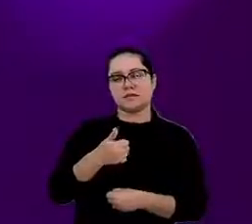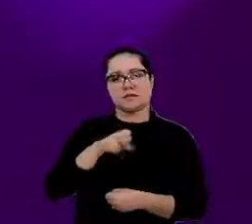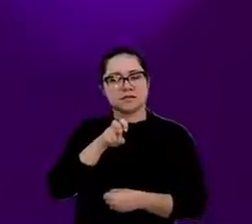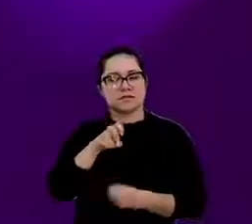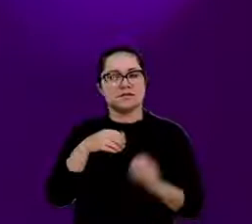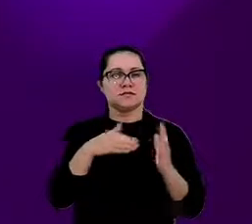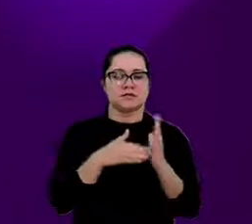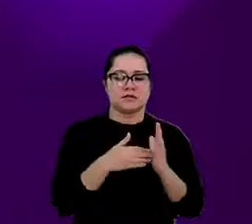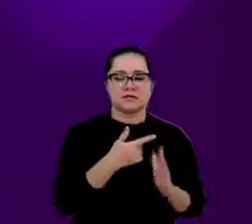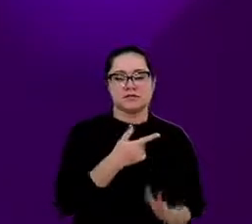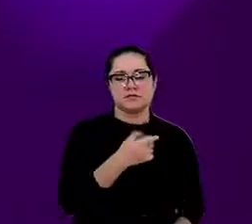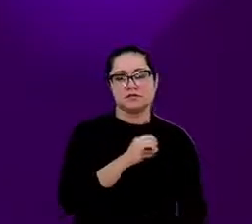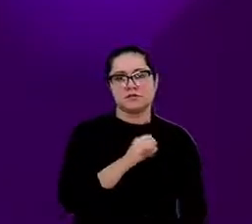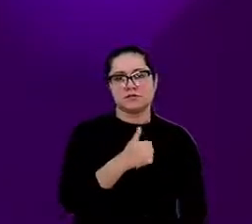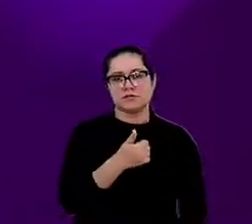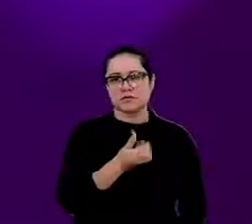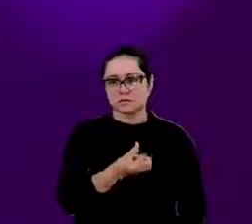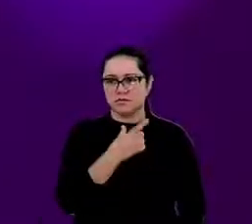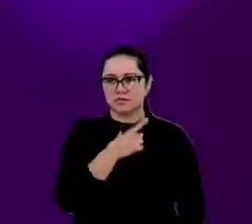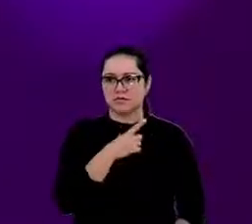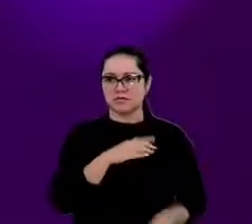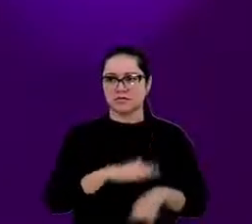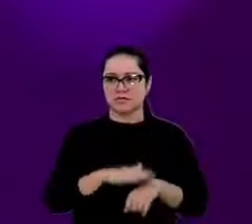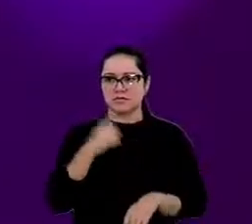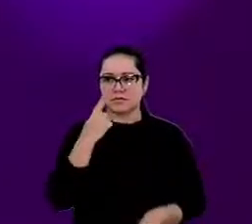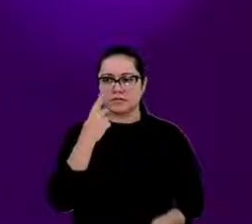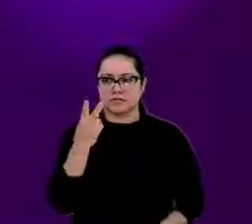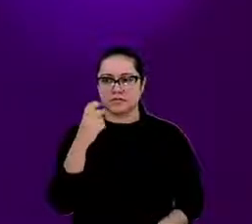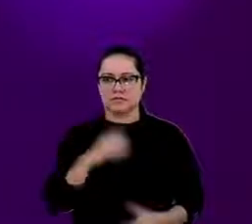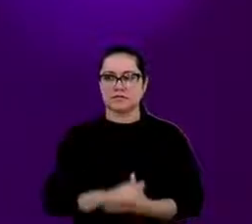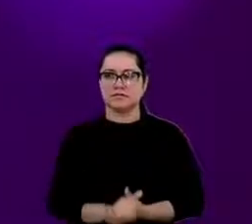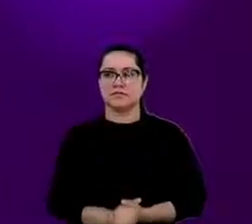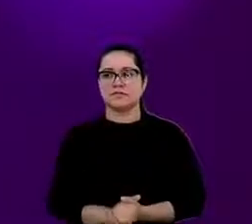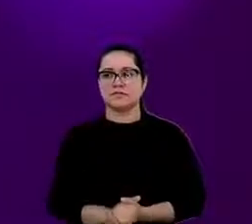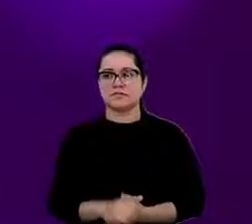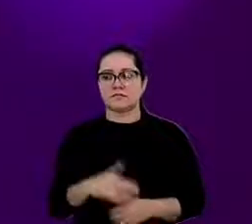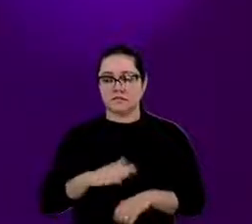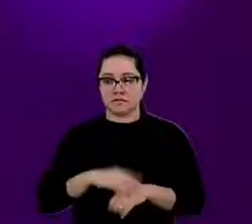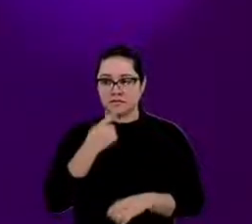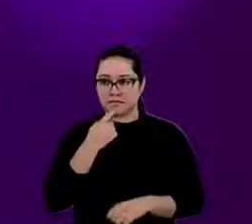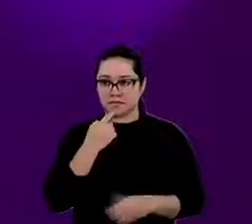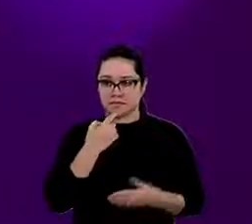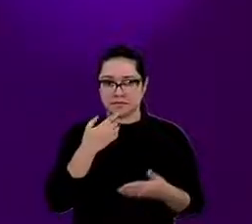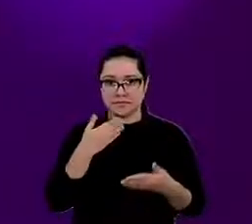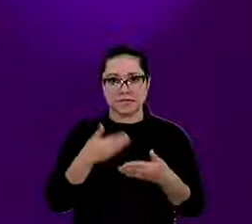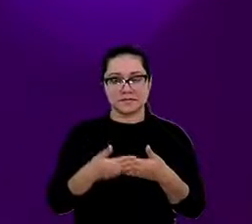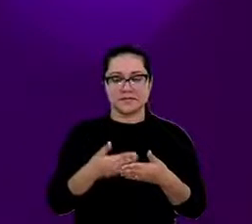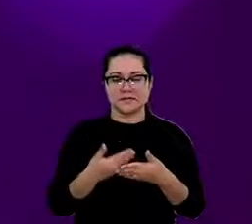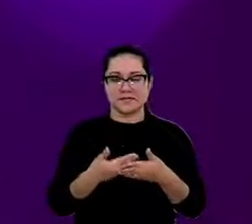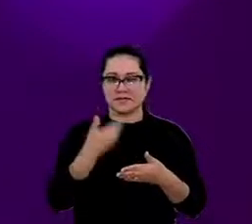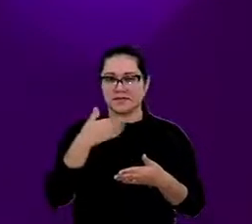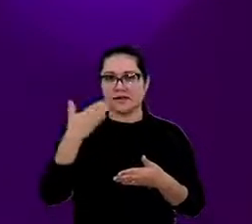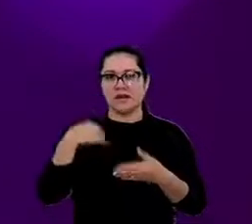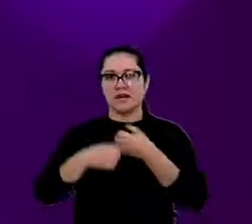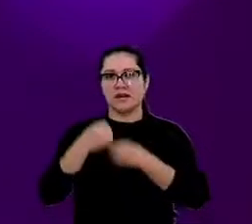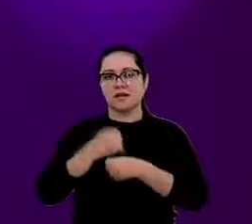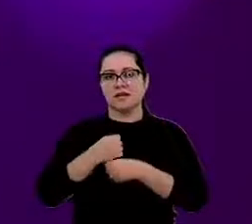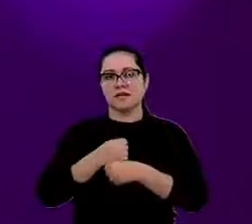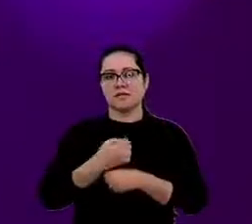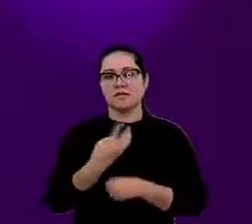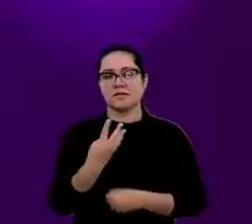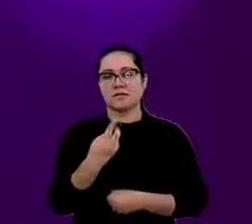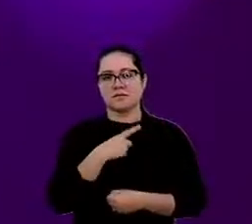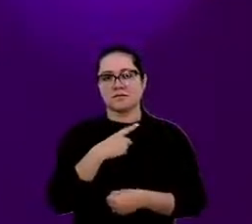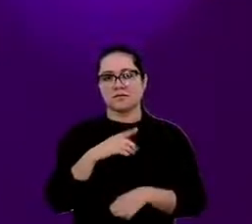passou a fazer mais TAV do que cirurgia isolada de válvula aórtica e mais recentemente, há 4 anos, se faz mais TAV do